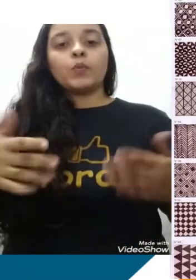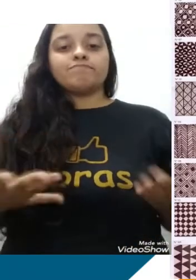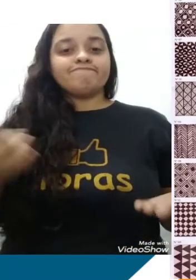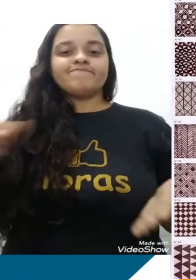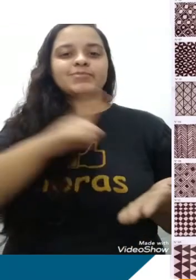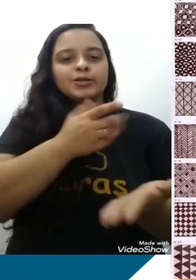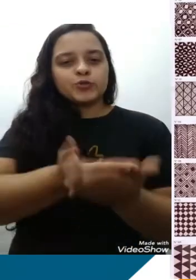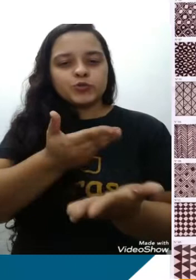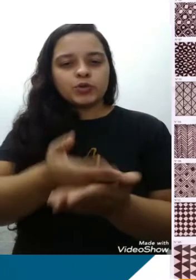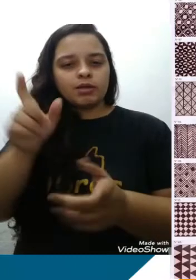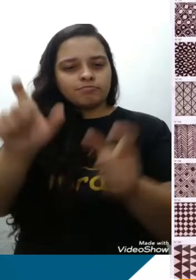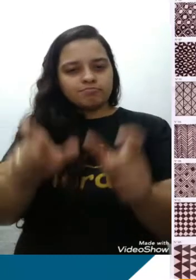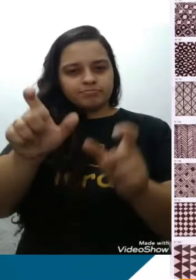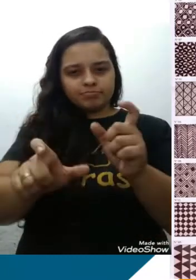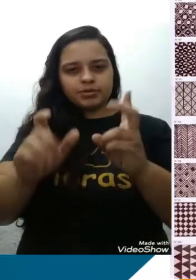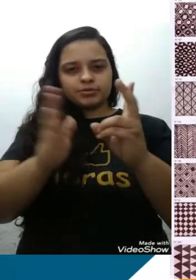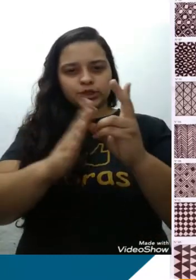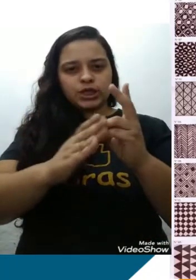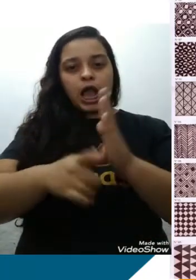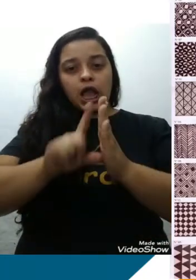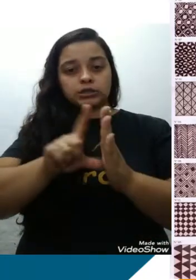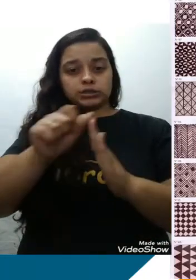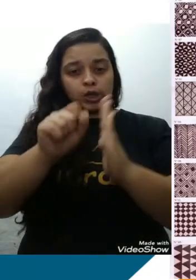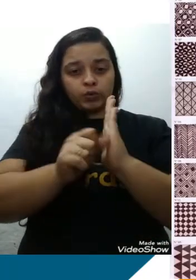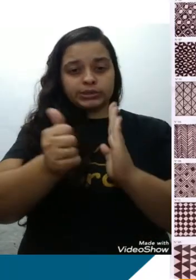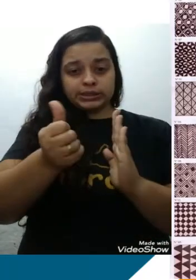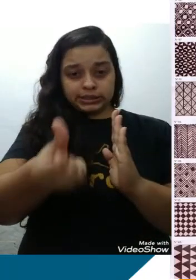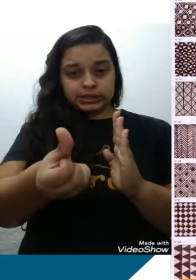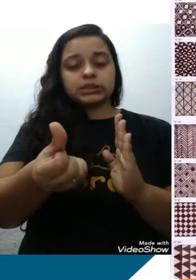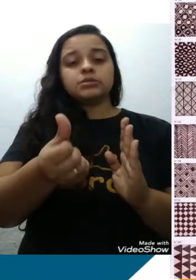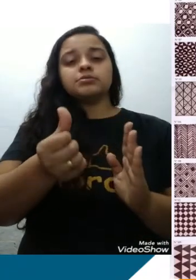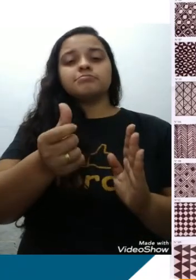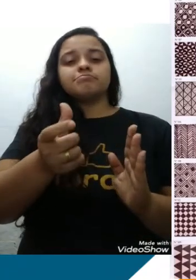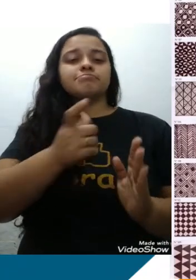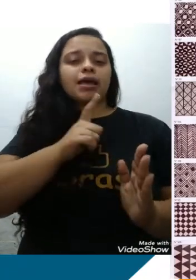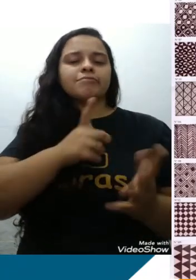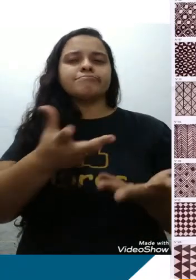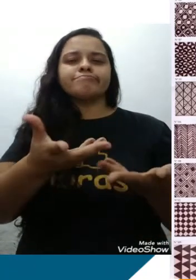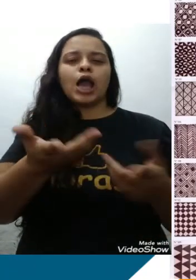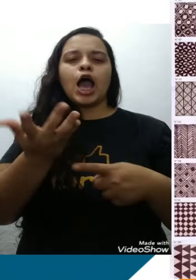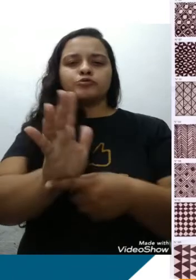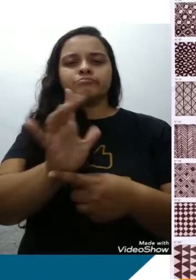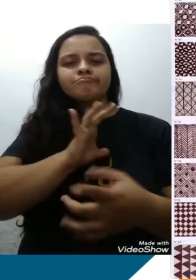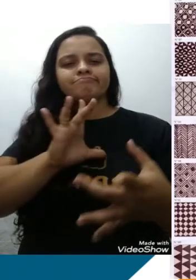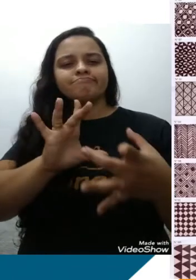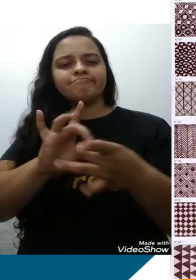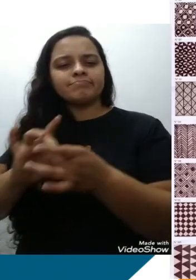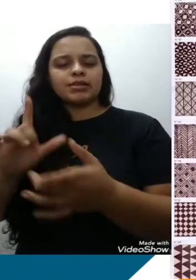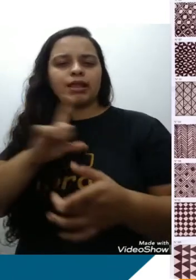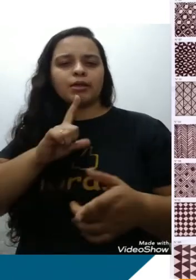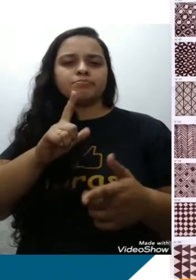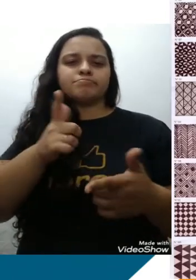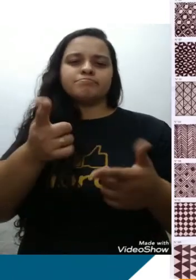essa perspectiva do estudo dos povos indígenas antes do século XVI traz algumas questões que a gente precisa problematizar antes de entrar